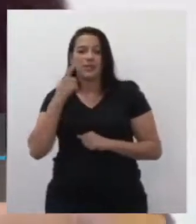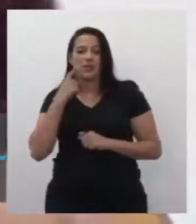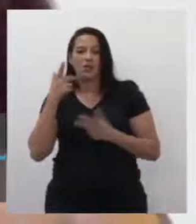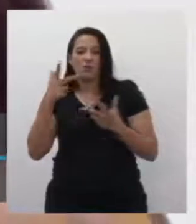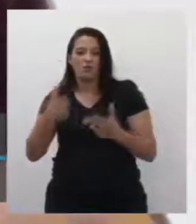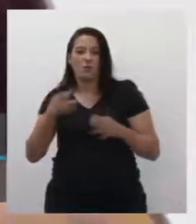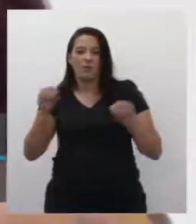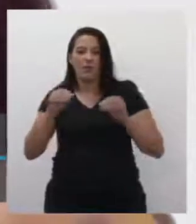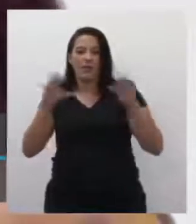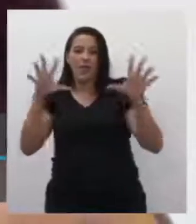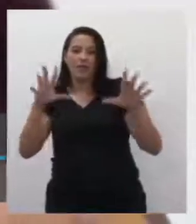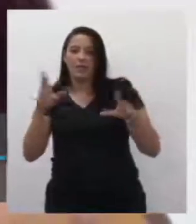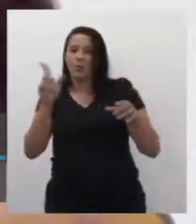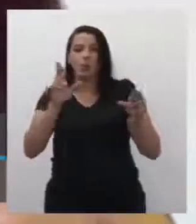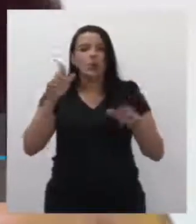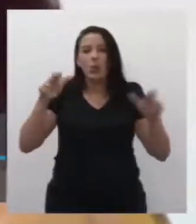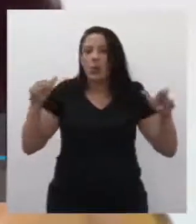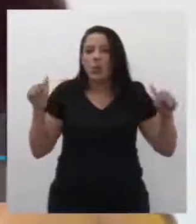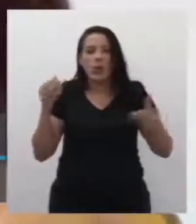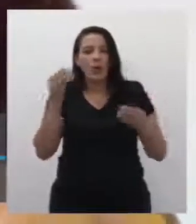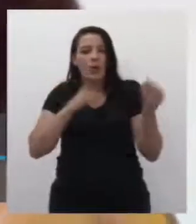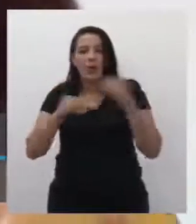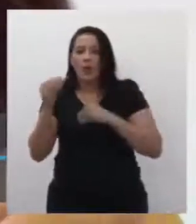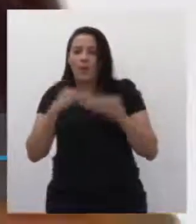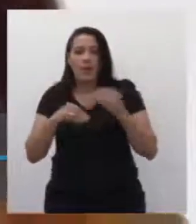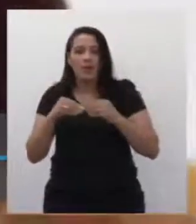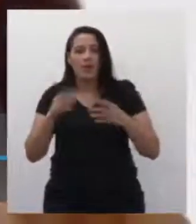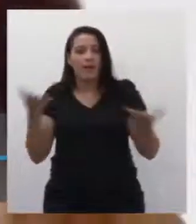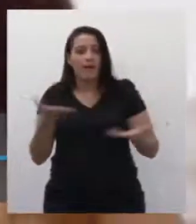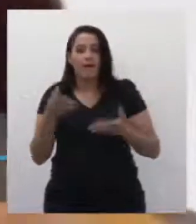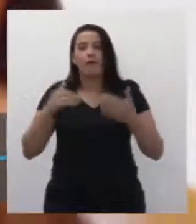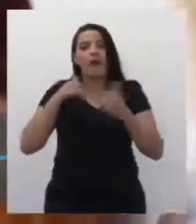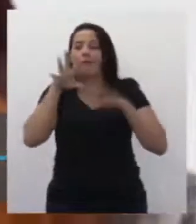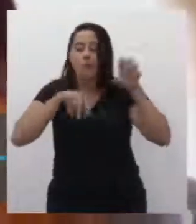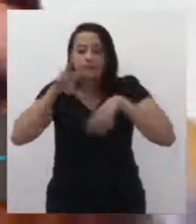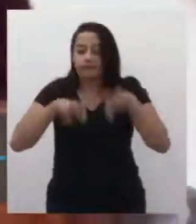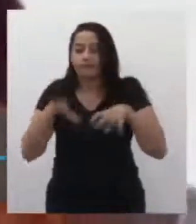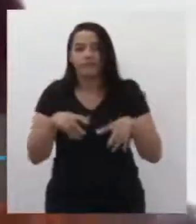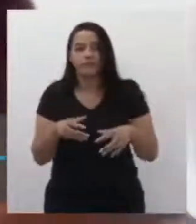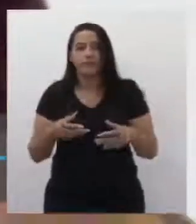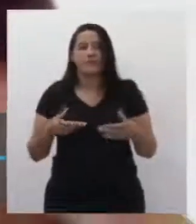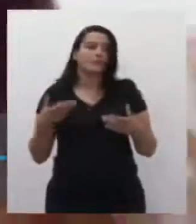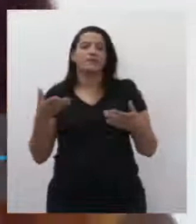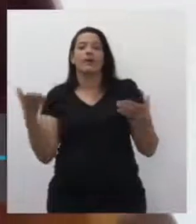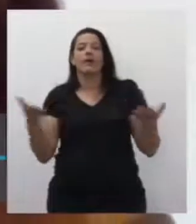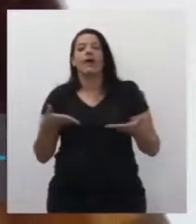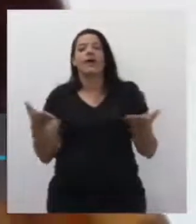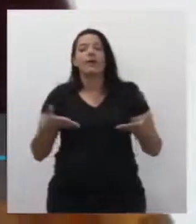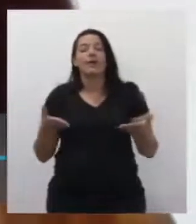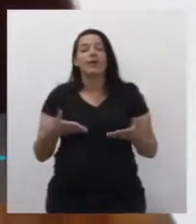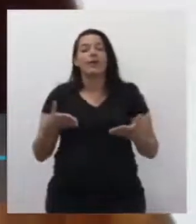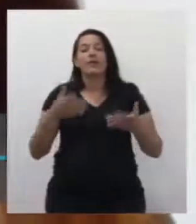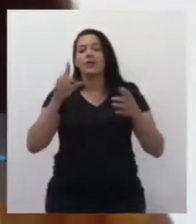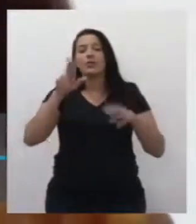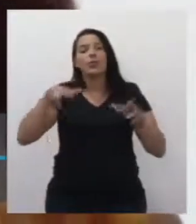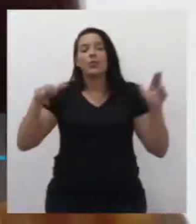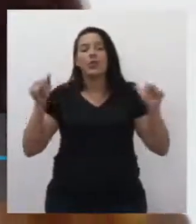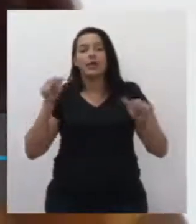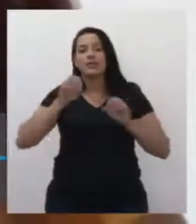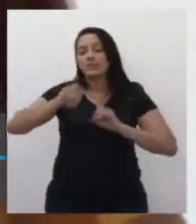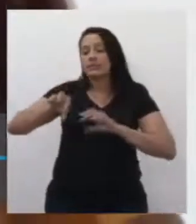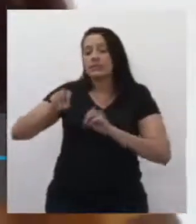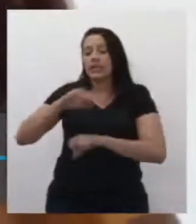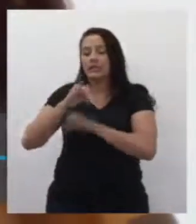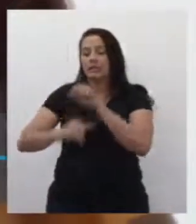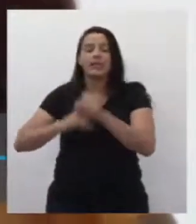lambuza, ninguém sabia usar ensino híbrido, e tá todo mundo assim, ai meu Deus, agora o que eu faço? Porque a gente não